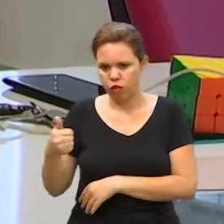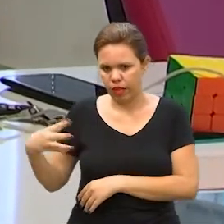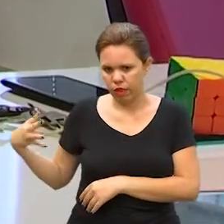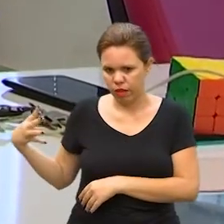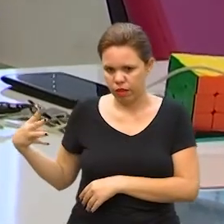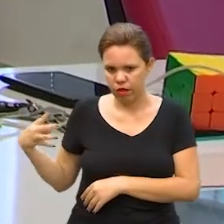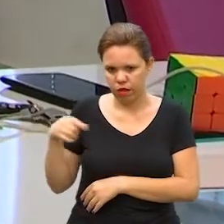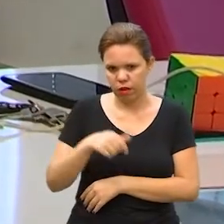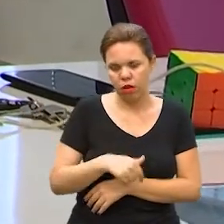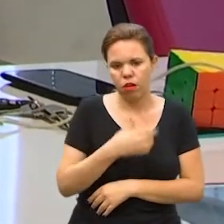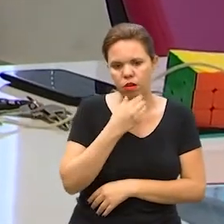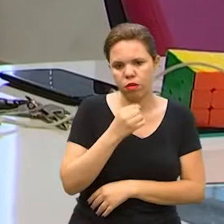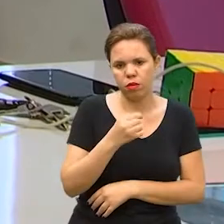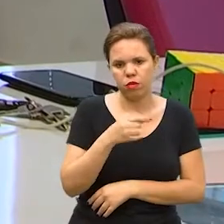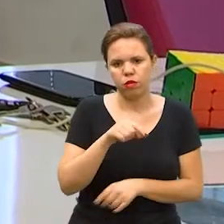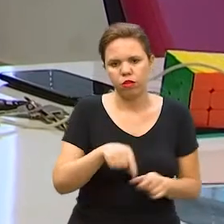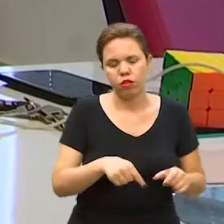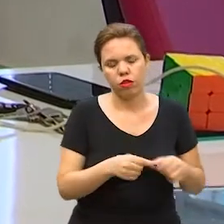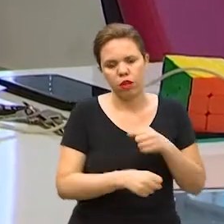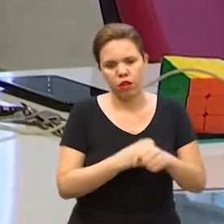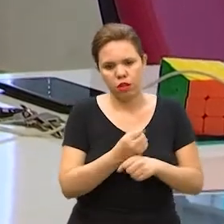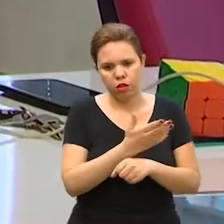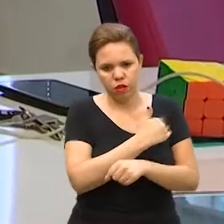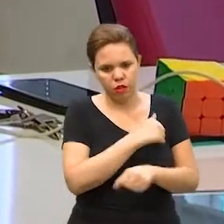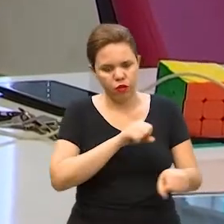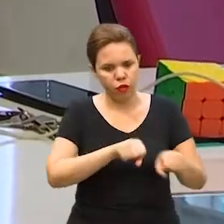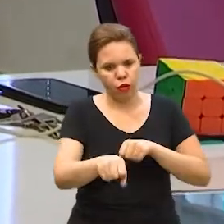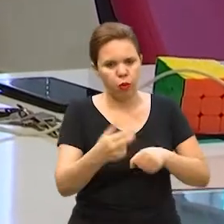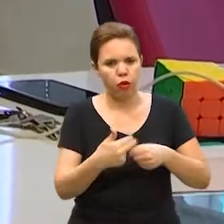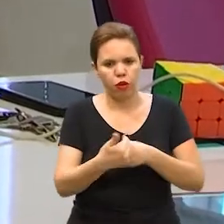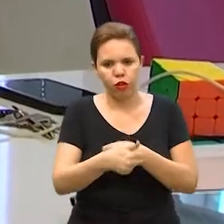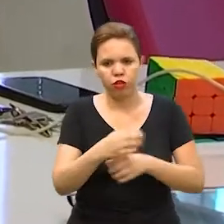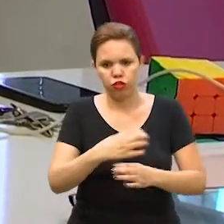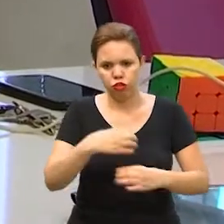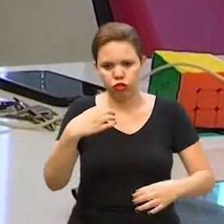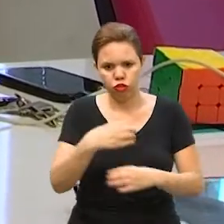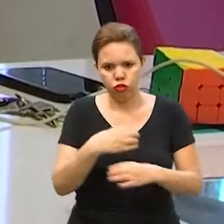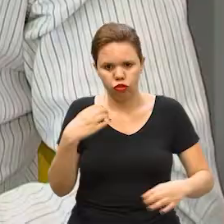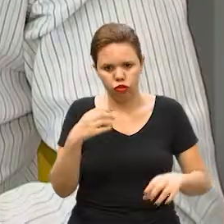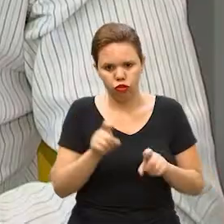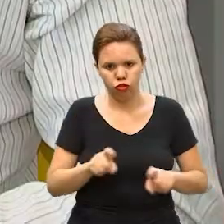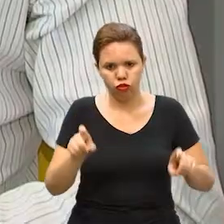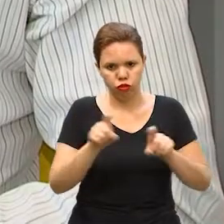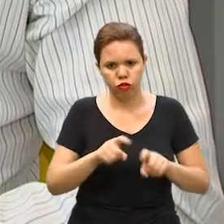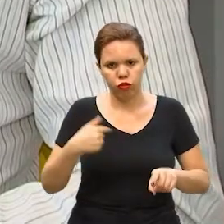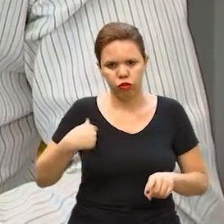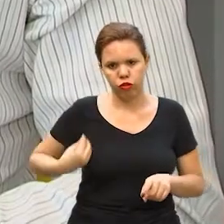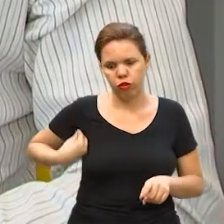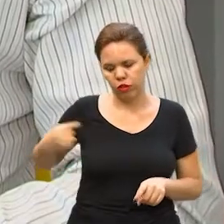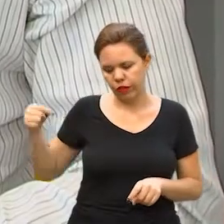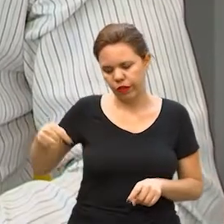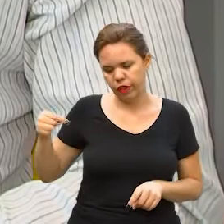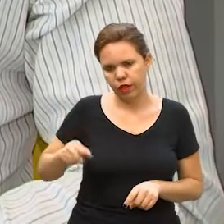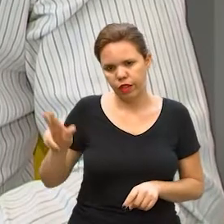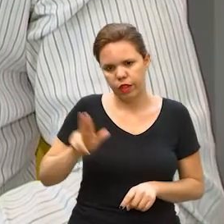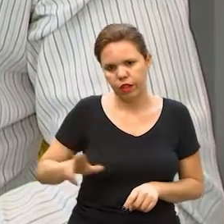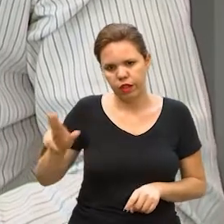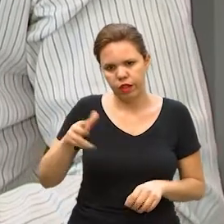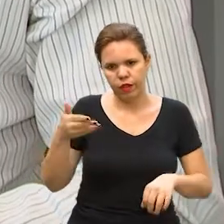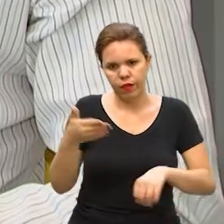Vahid, que anos antes se formou pela Unicamp em Engenharia da Computação. Eu estava aqui na faculdade